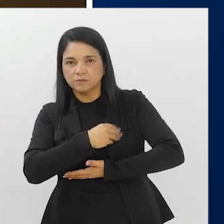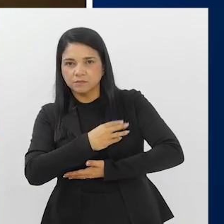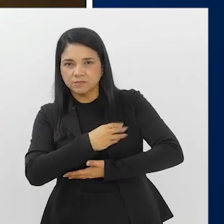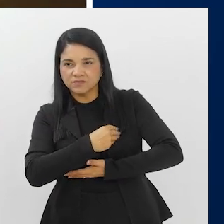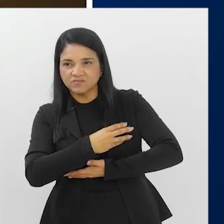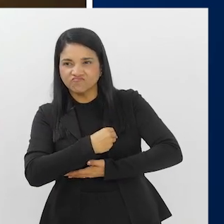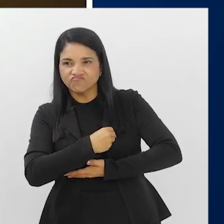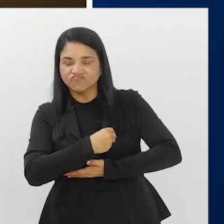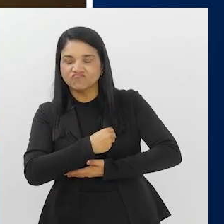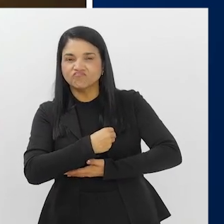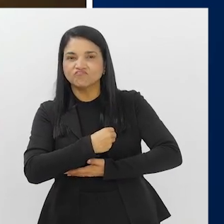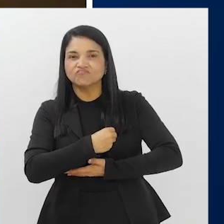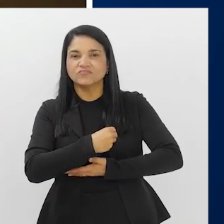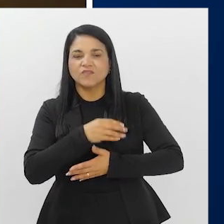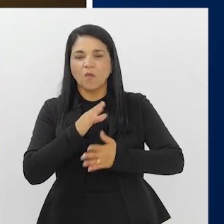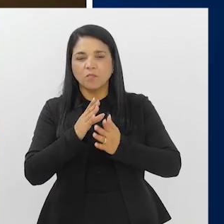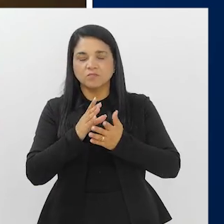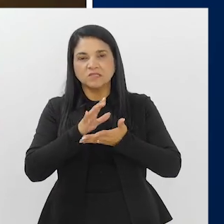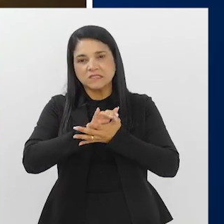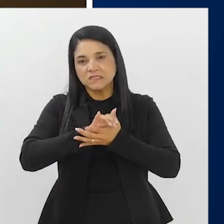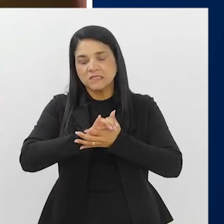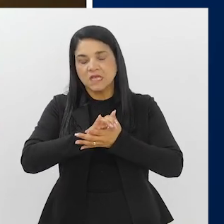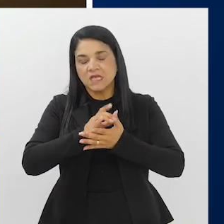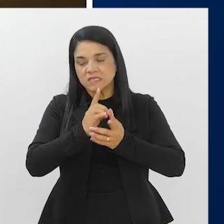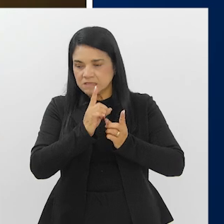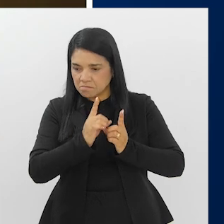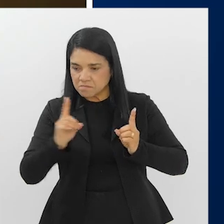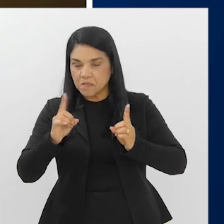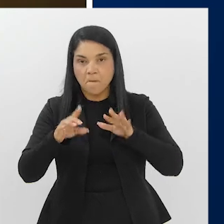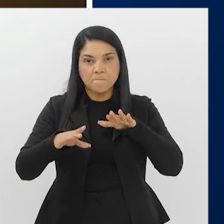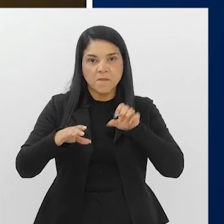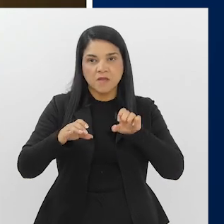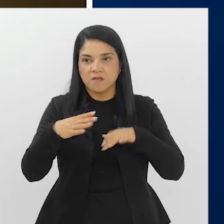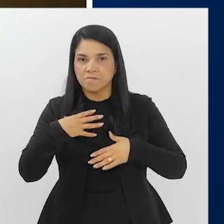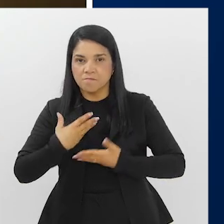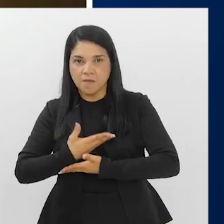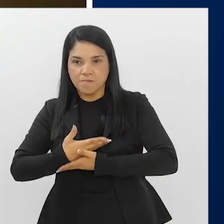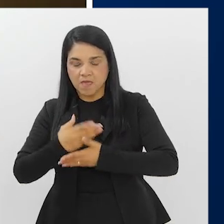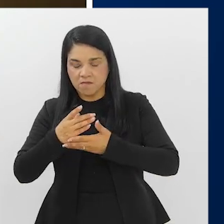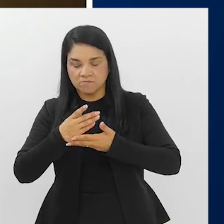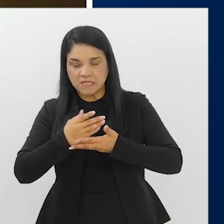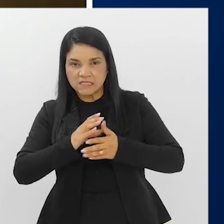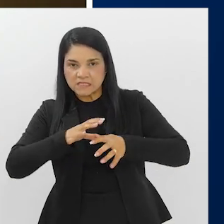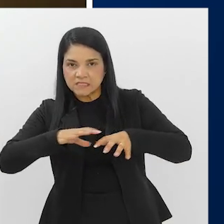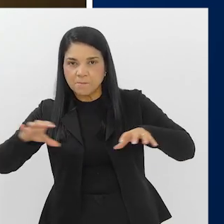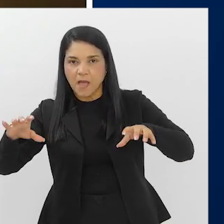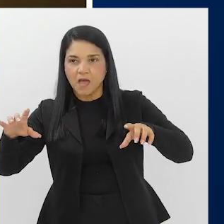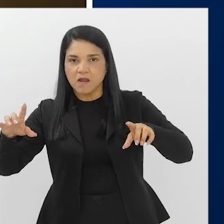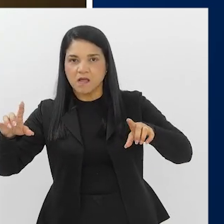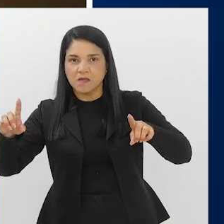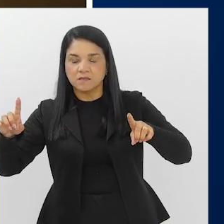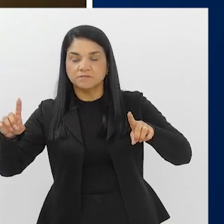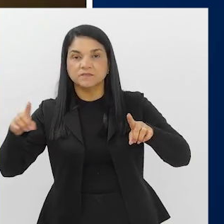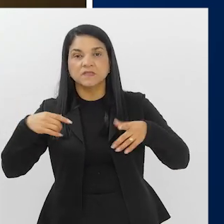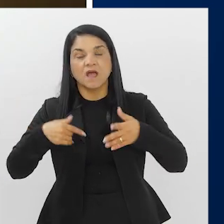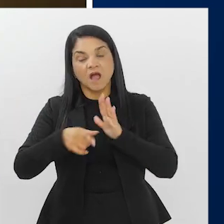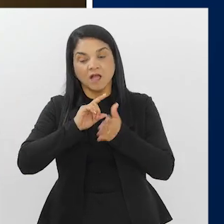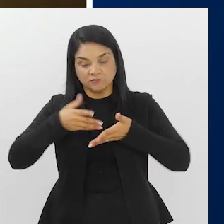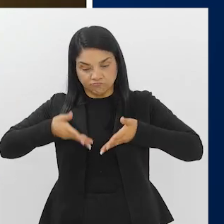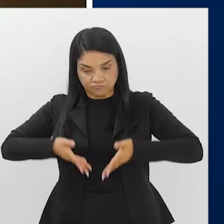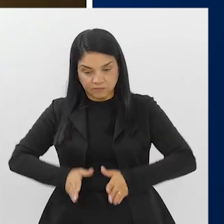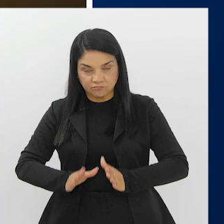da amamentação, se criou-se a questão de vamos separar mãe e bebê nessa primeira hora do nascimento, que antes o bebê